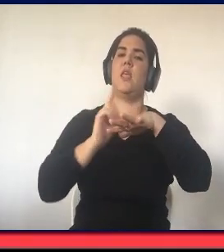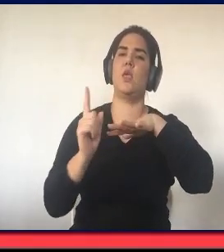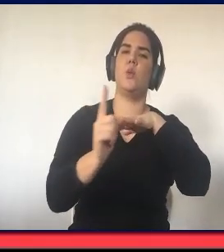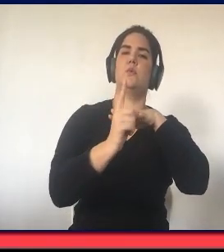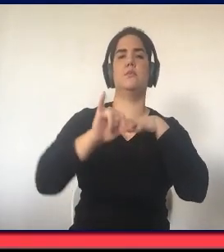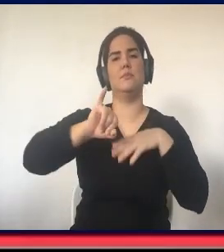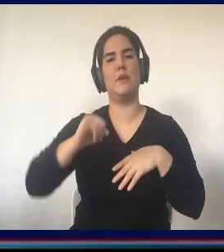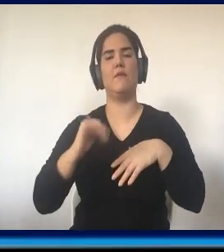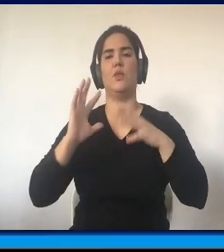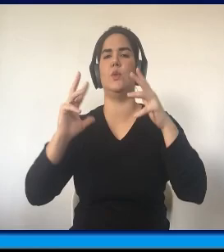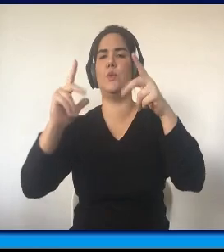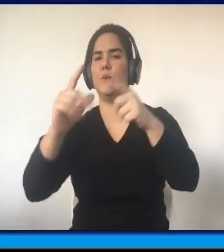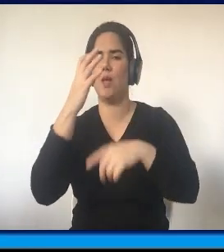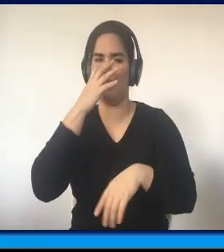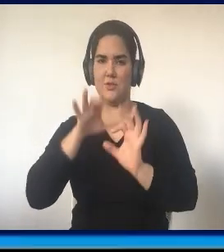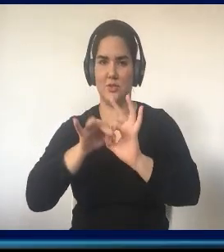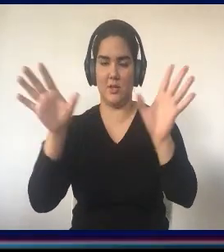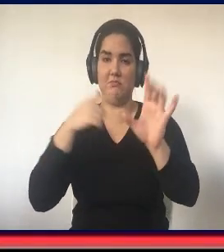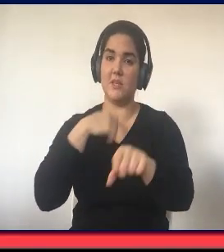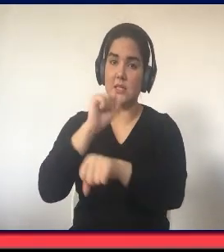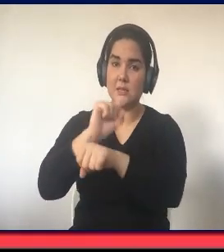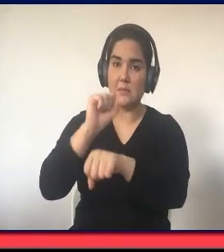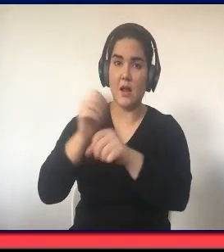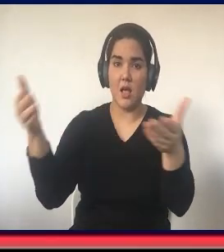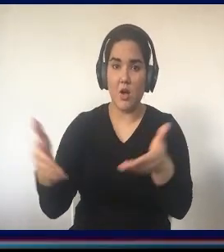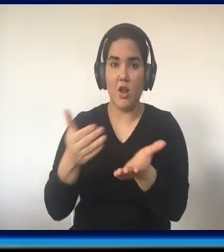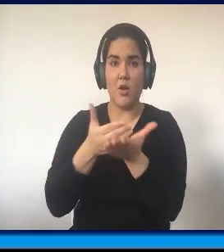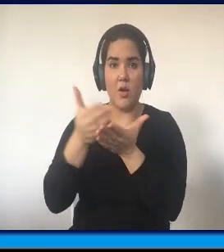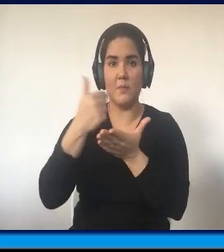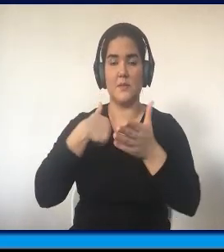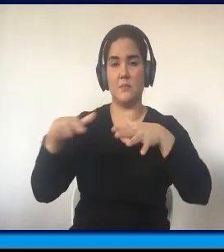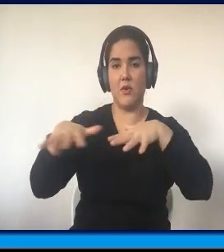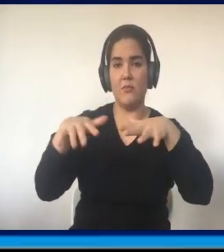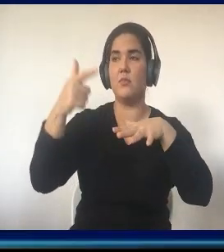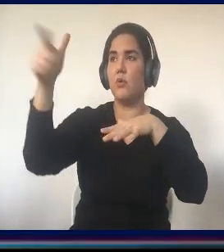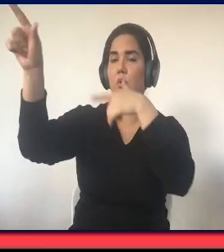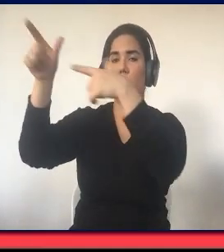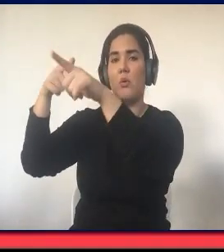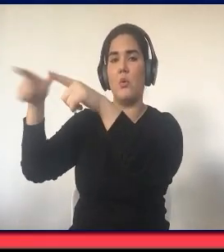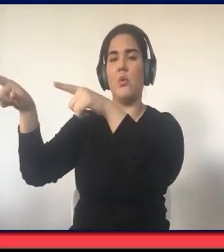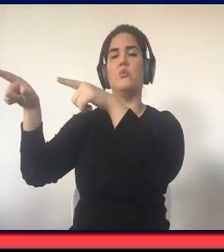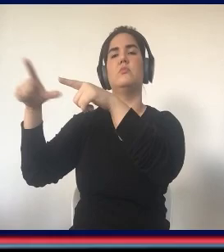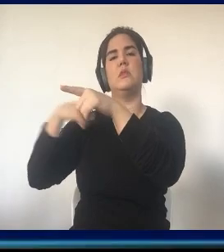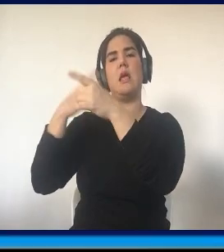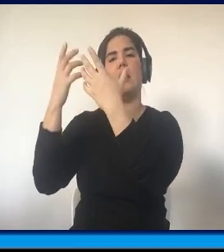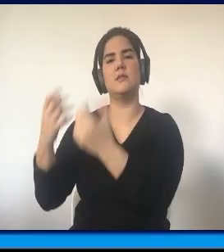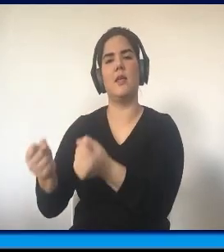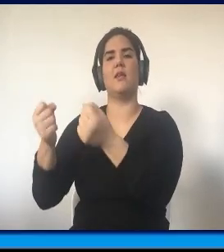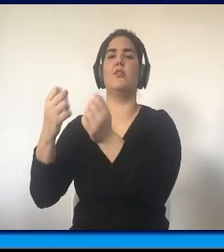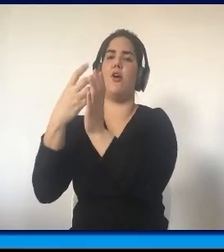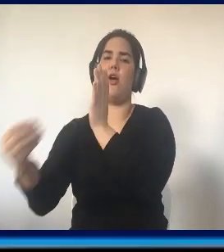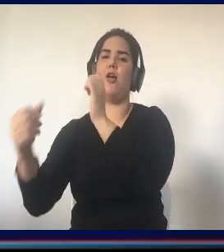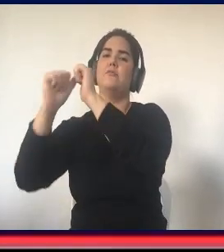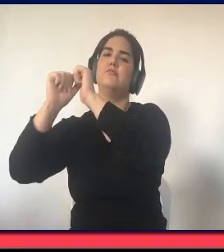gente espera que a partir desse nosso movimento, muitos outros canais também passam a ter esse movimento nos seus conteúdos no